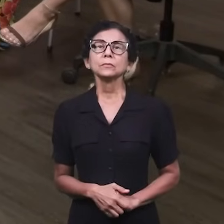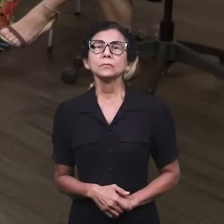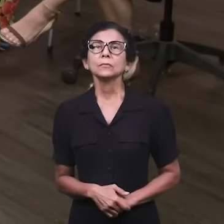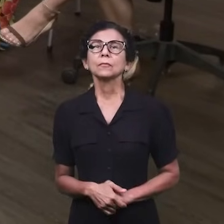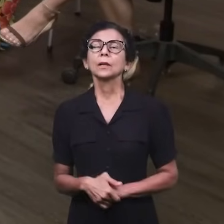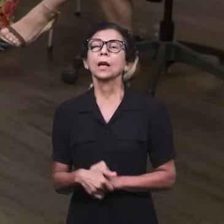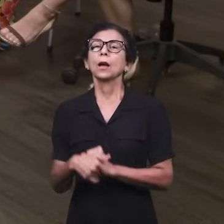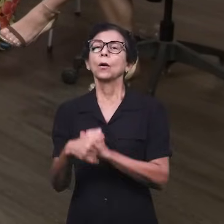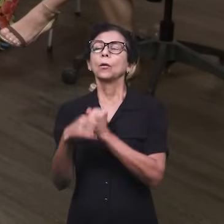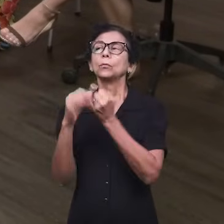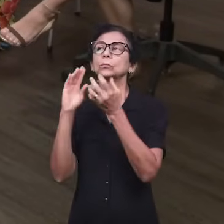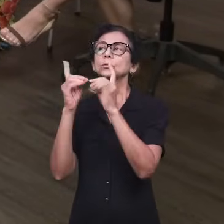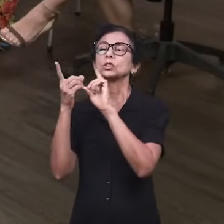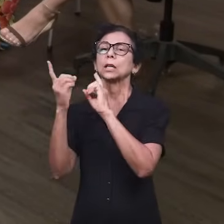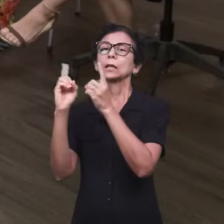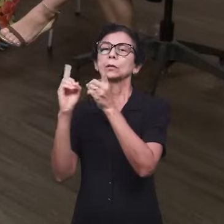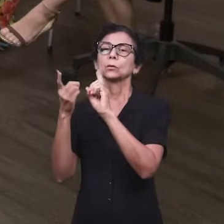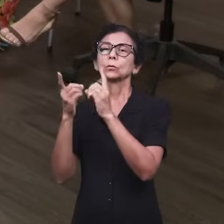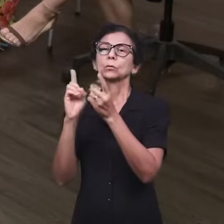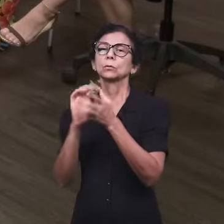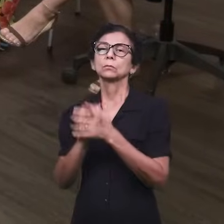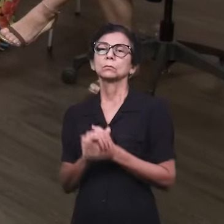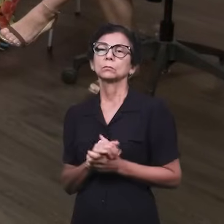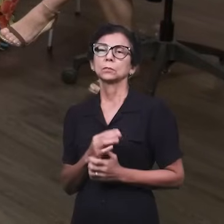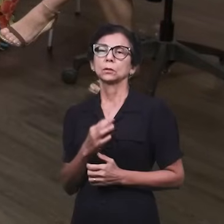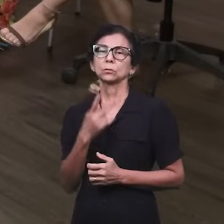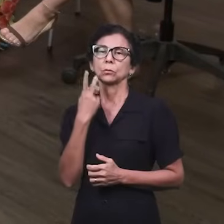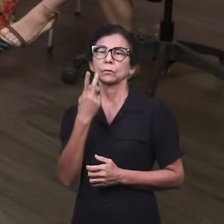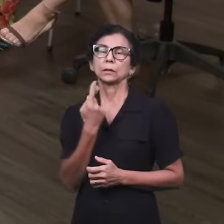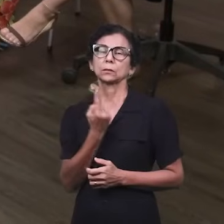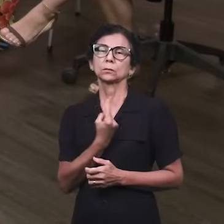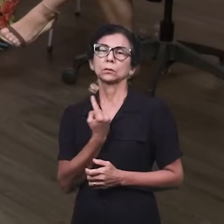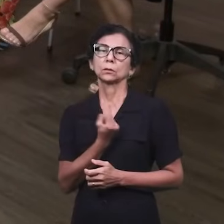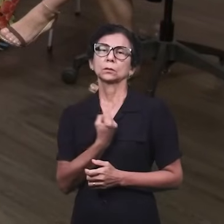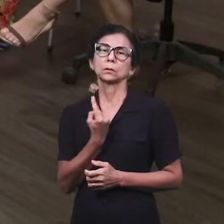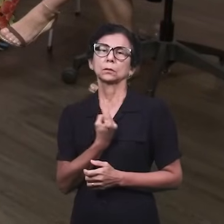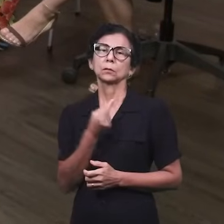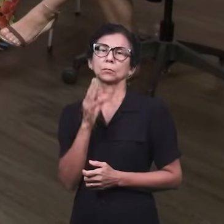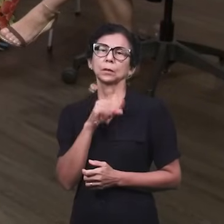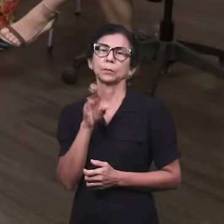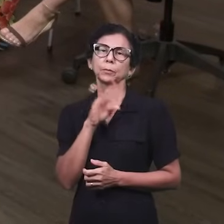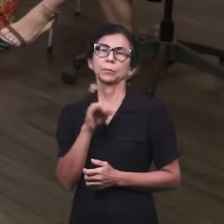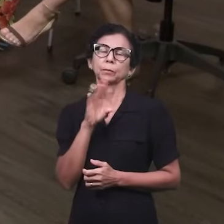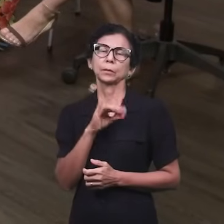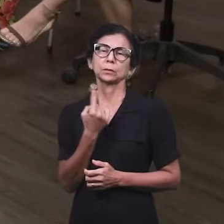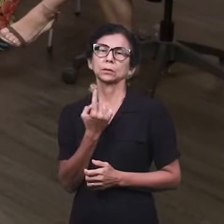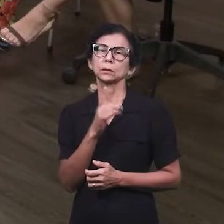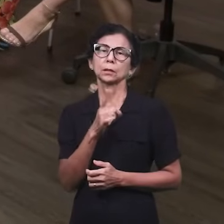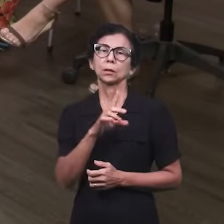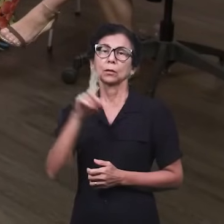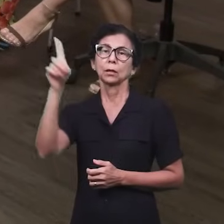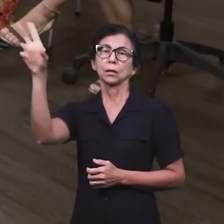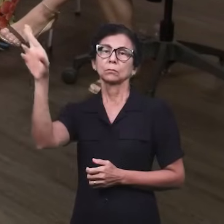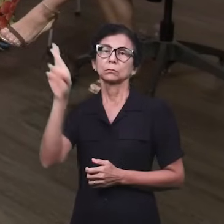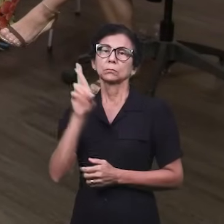é ter a resposta é um diálogo não é um monólogo eu não tô falando sozinho eu tô ouvindo a voz do senhor é verdade e